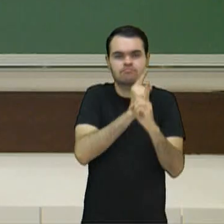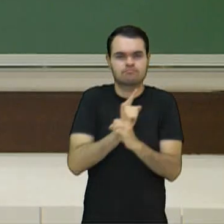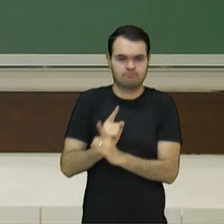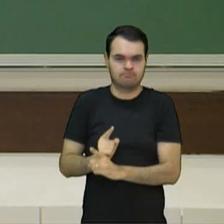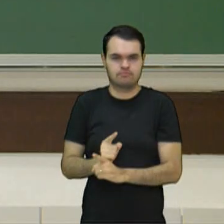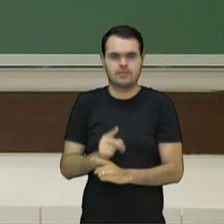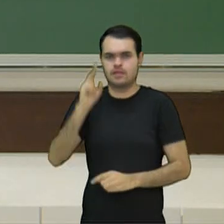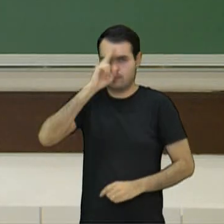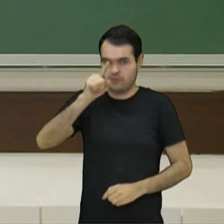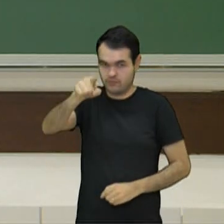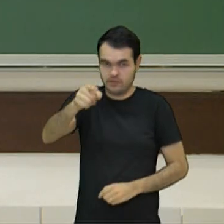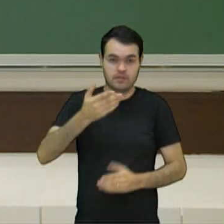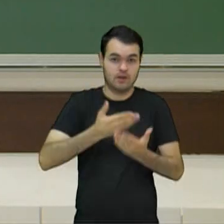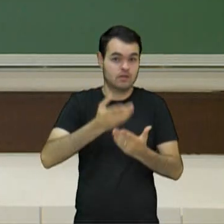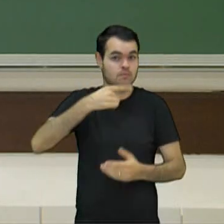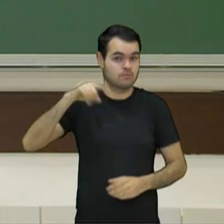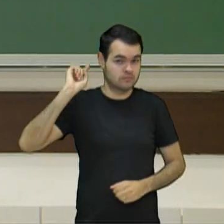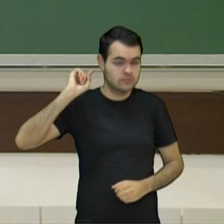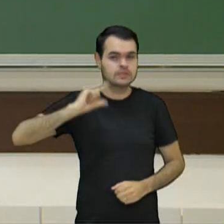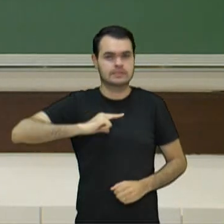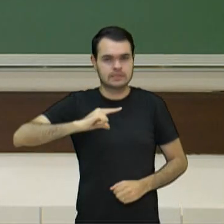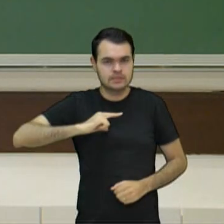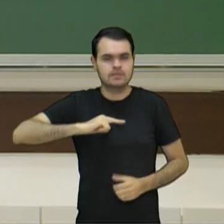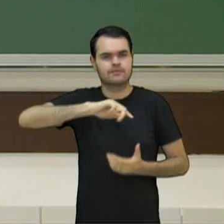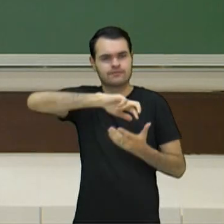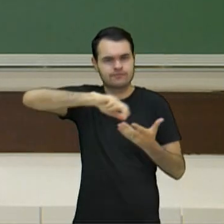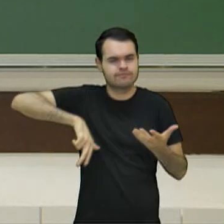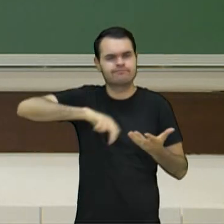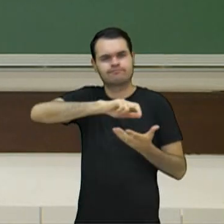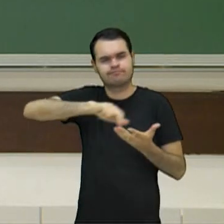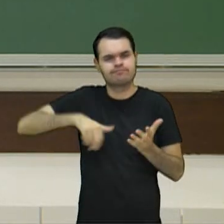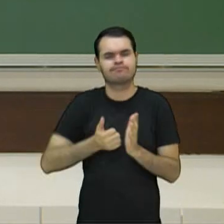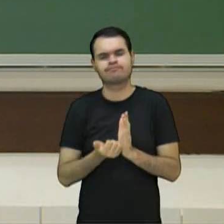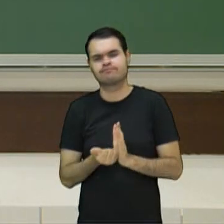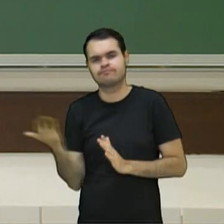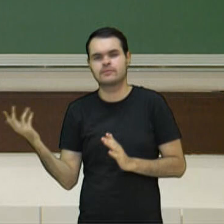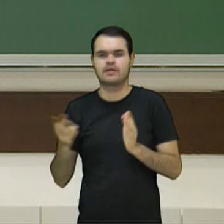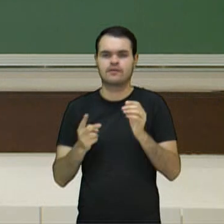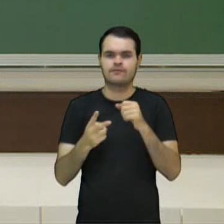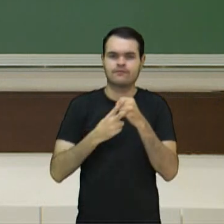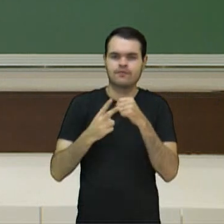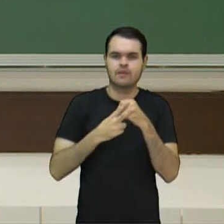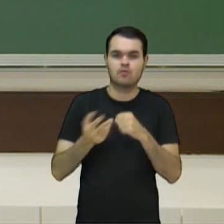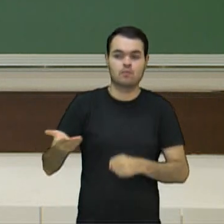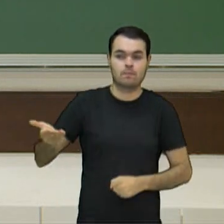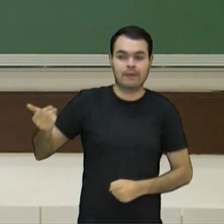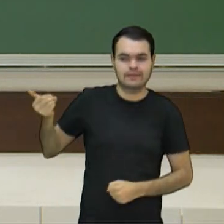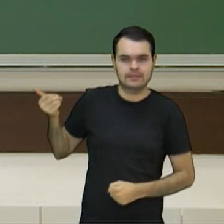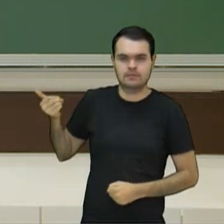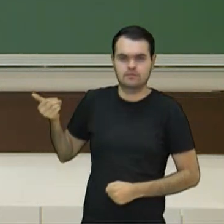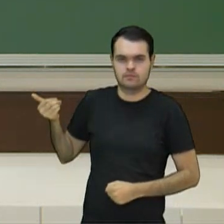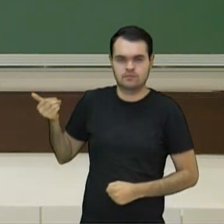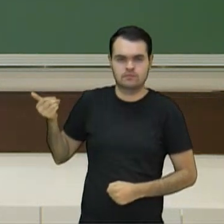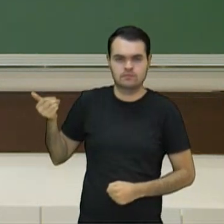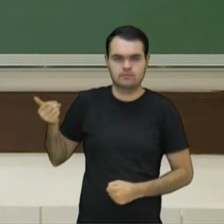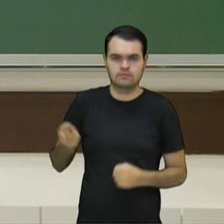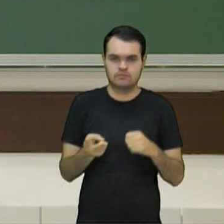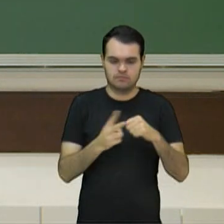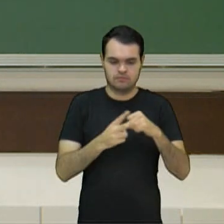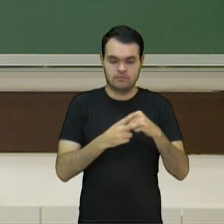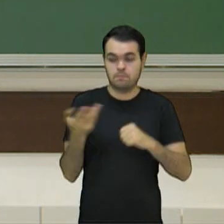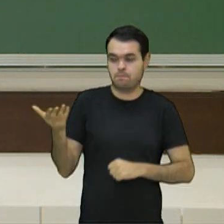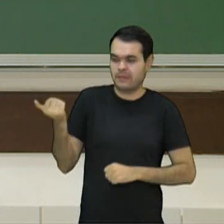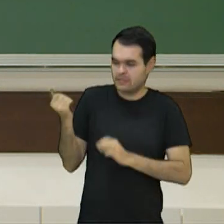gente viu na aula anterior, aparece várias e várias vezes verbos no passado, né? Lembrando que o passado